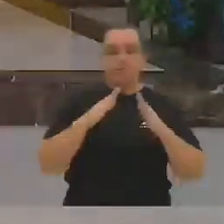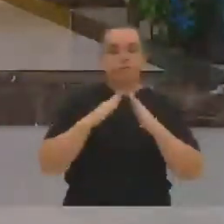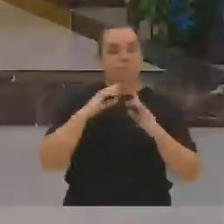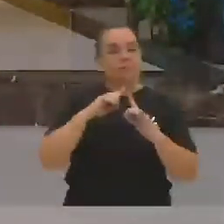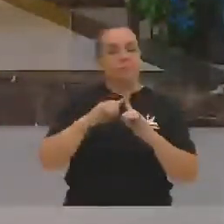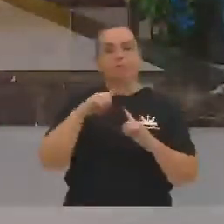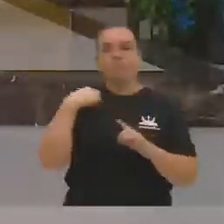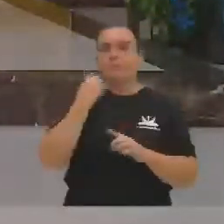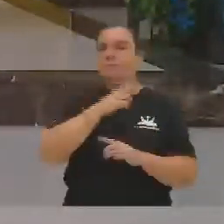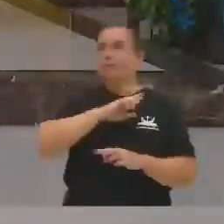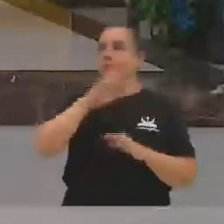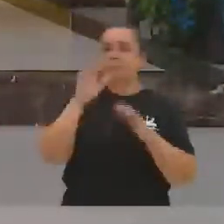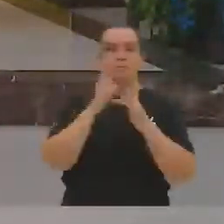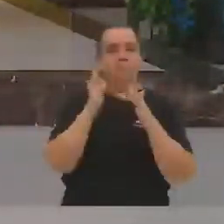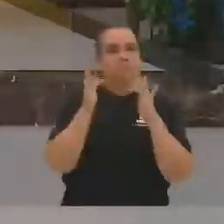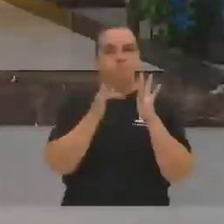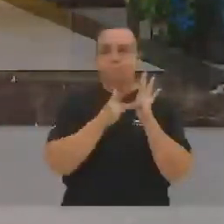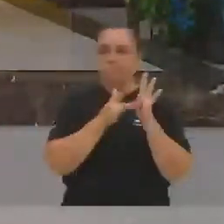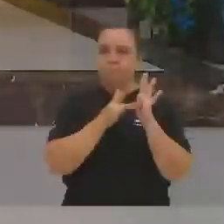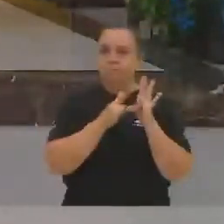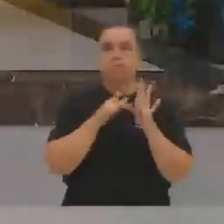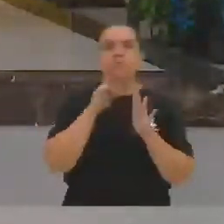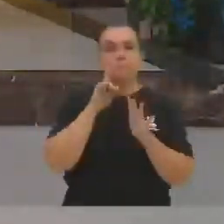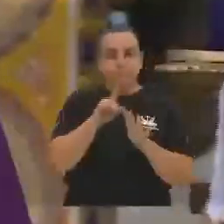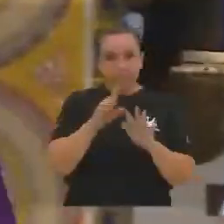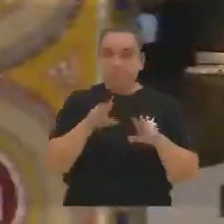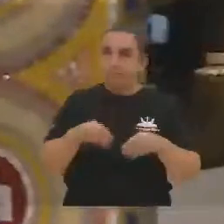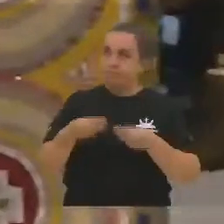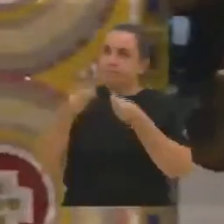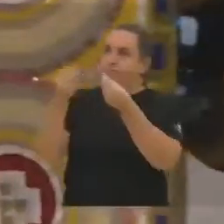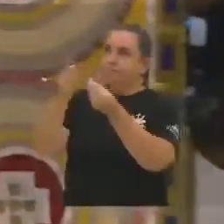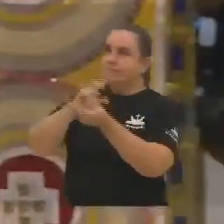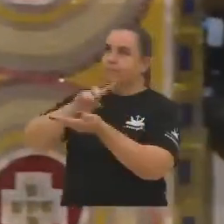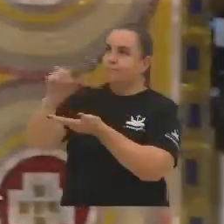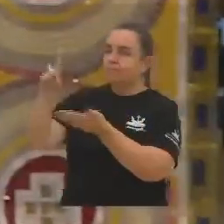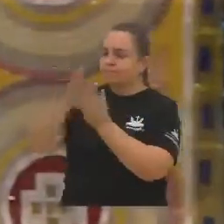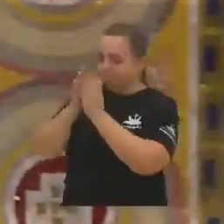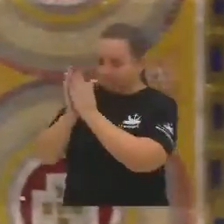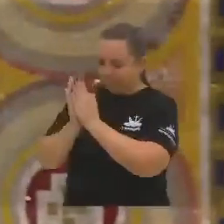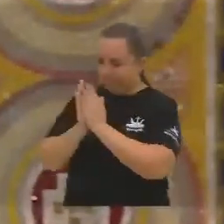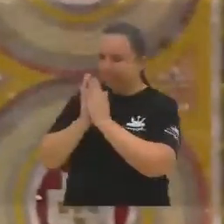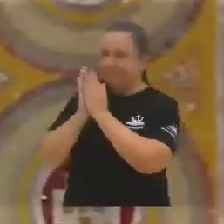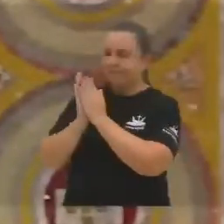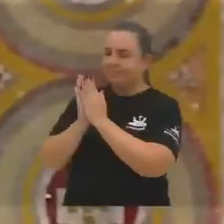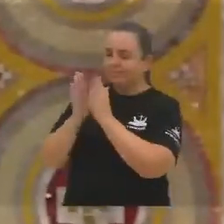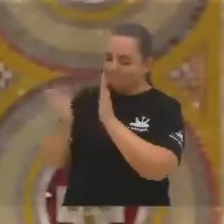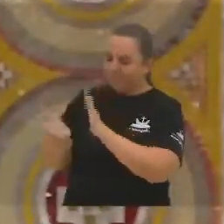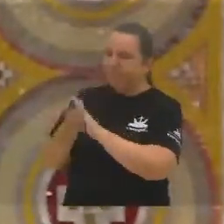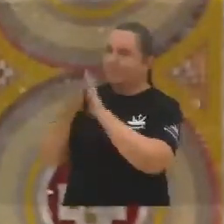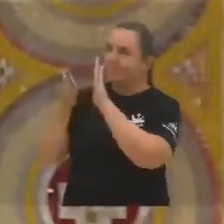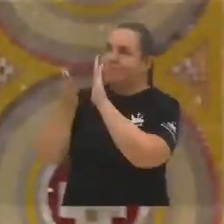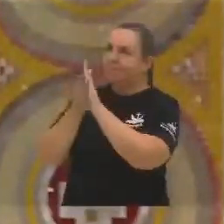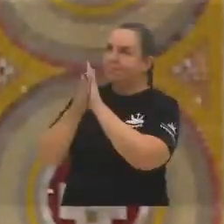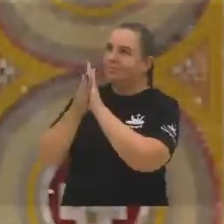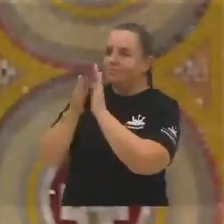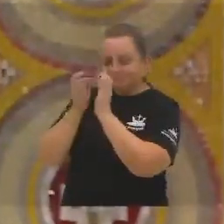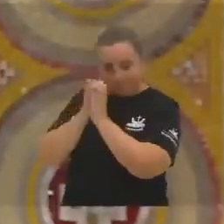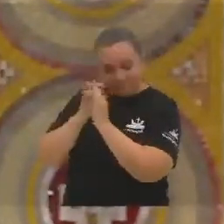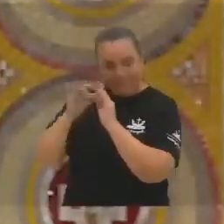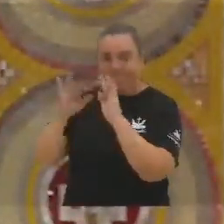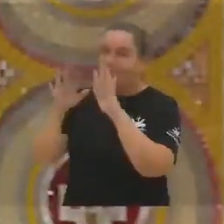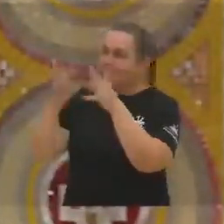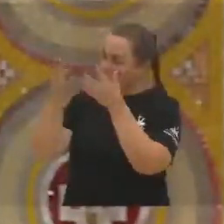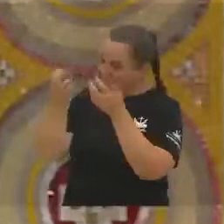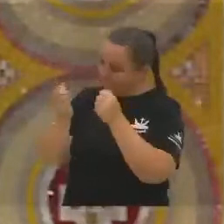de nosso Senhor Jesus Cristo, vai dar para Deus a adoração, o louvor, a